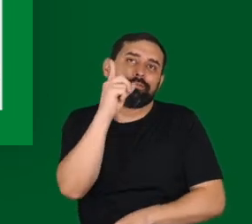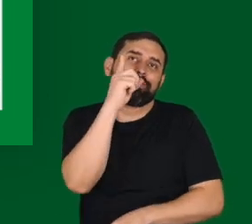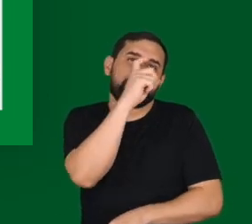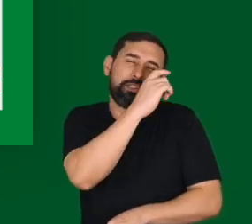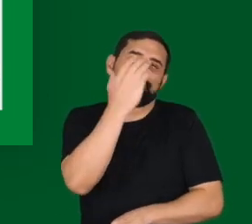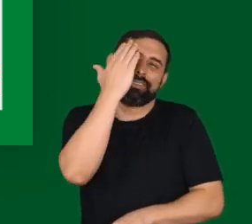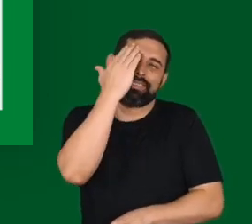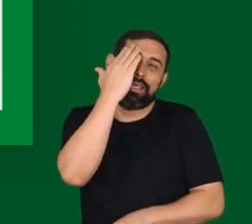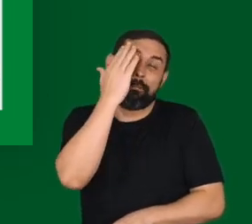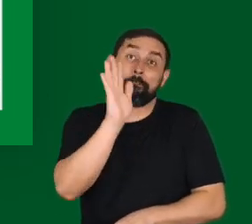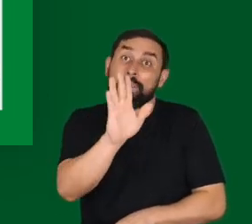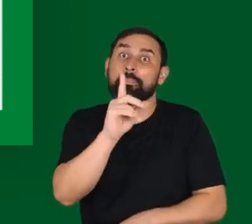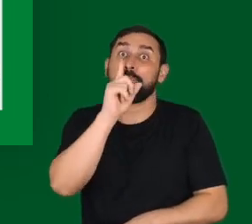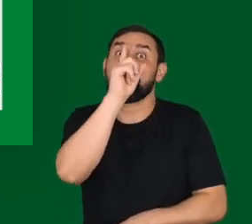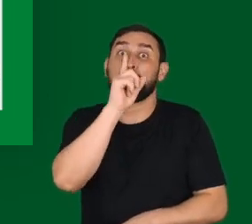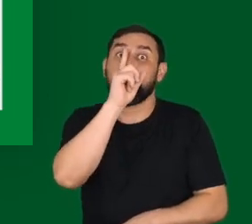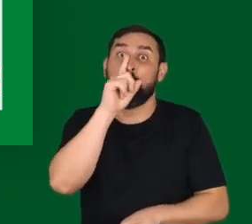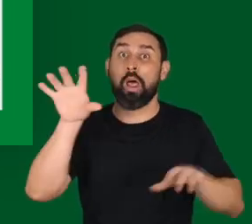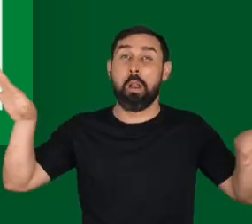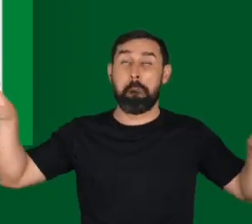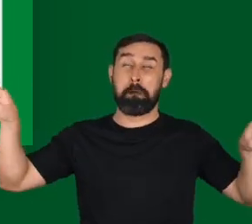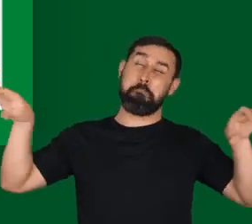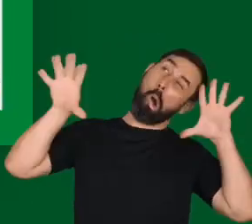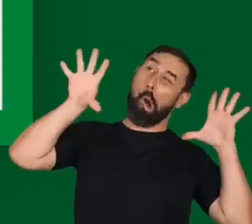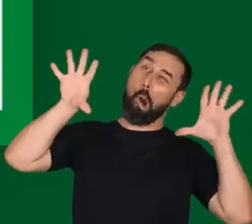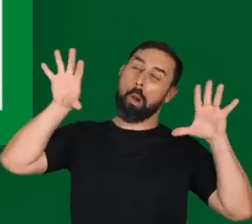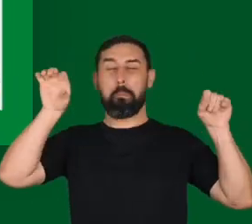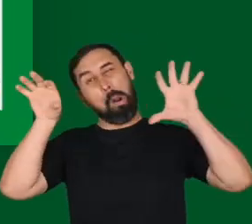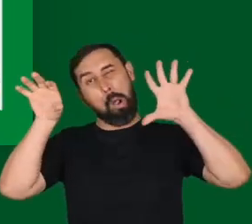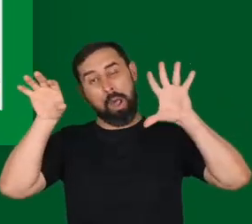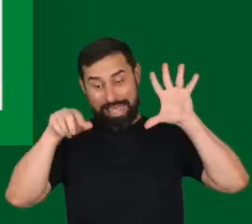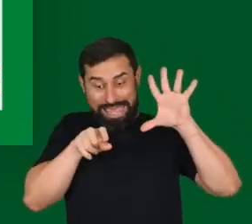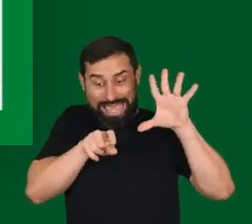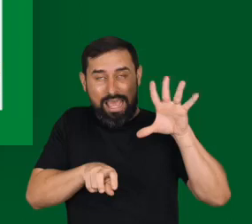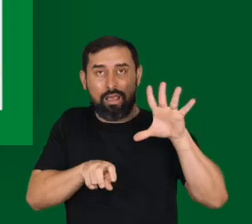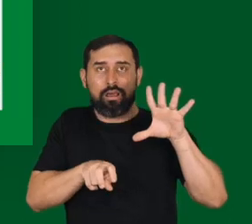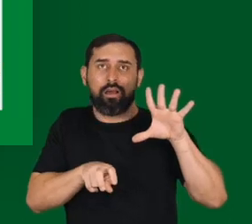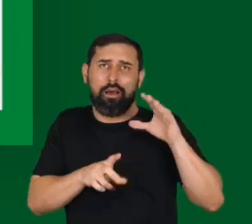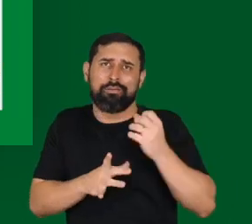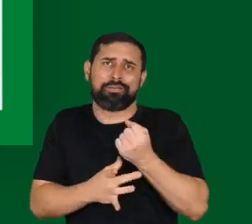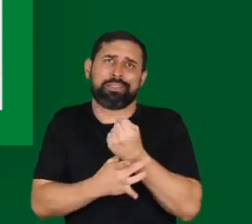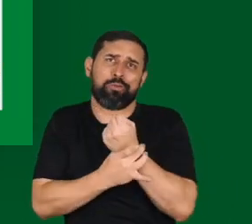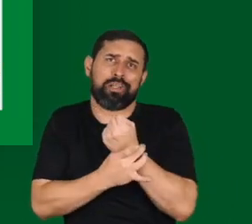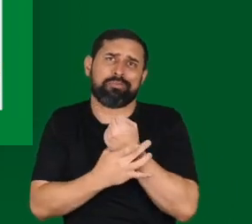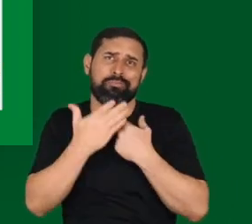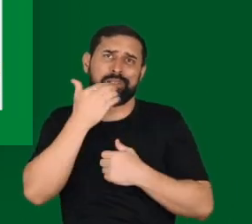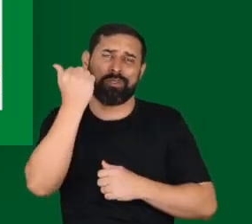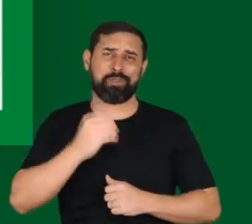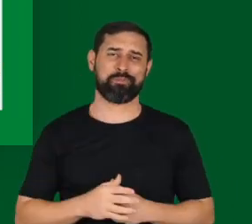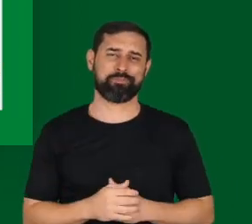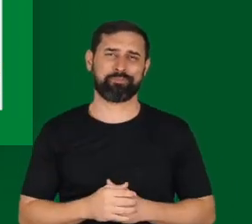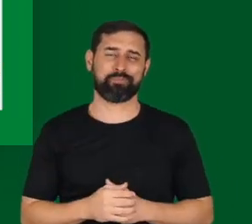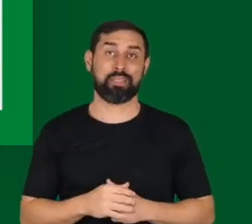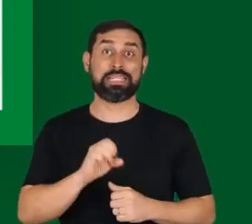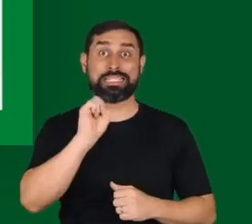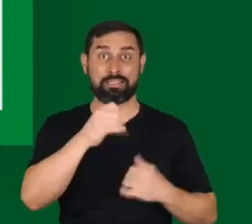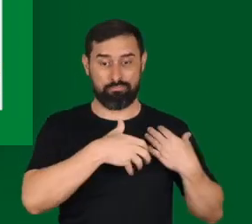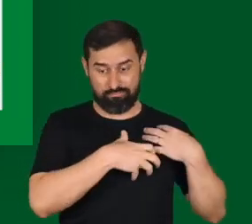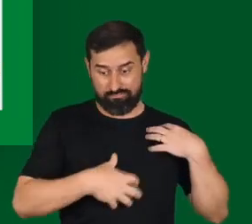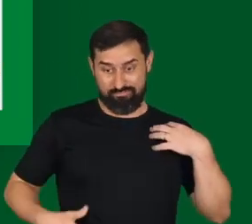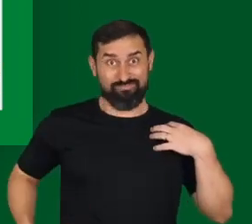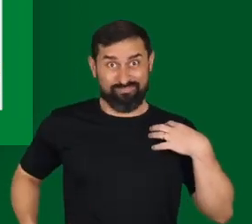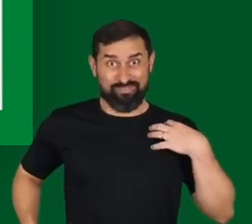se pensando no airbag acionado lateralmente, a gente pode encontrar algumas lesões. Cinto de segurança, né? Então, geralmente,